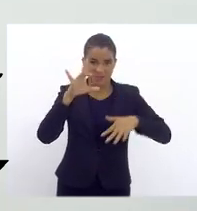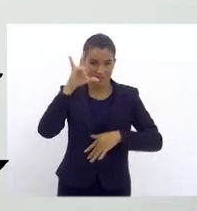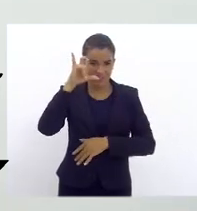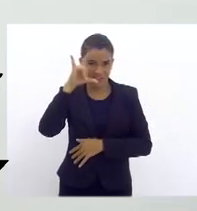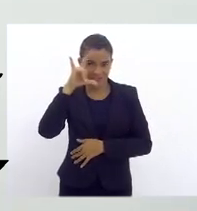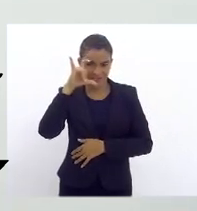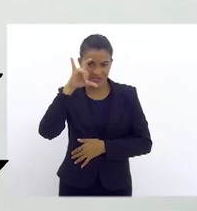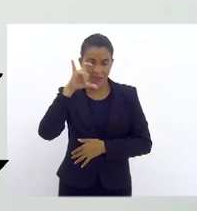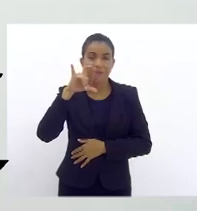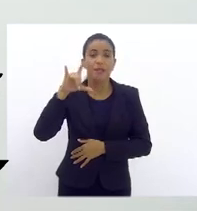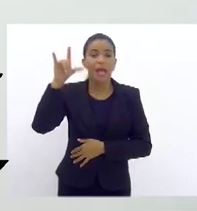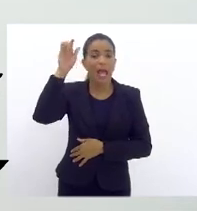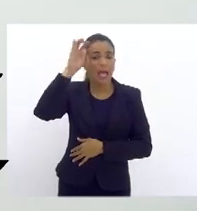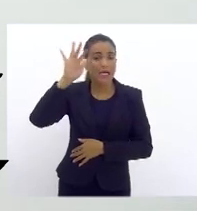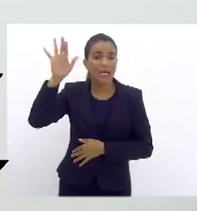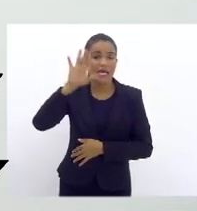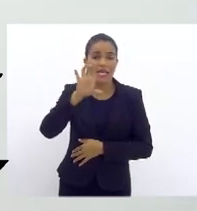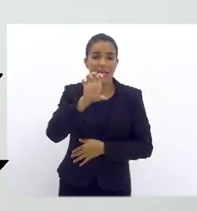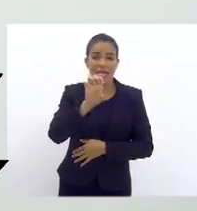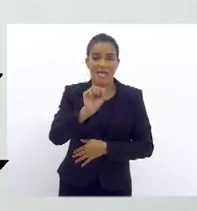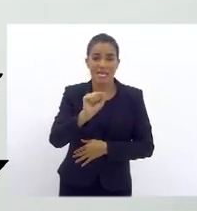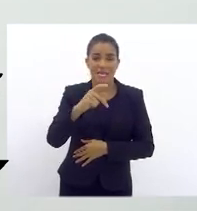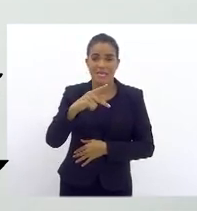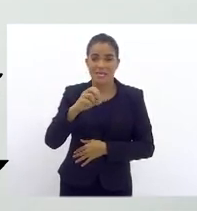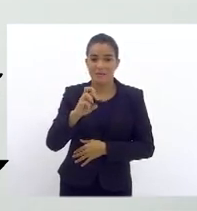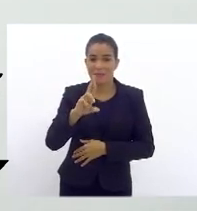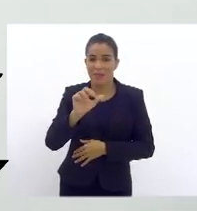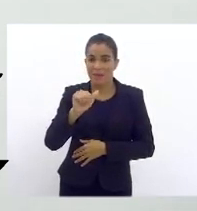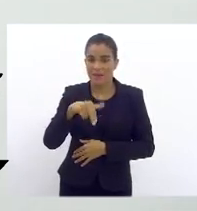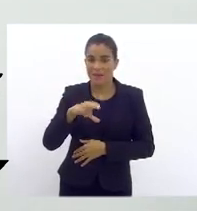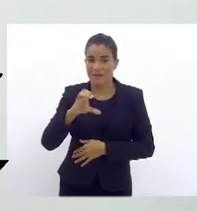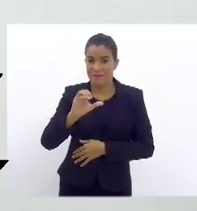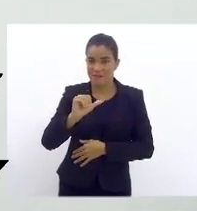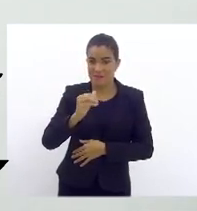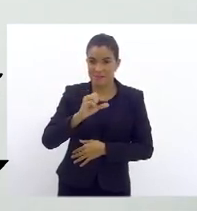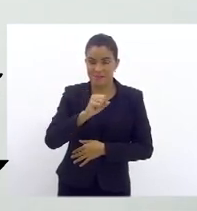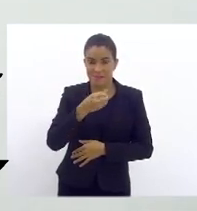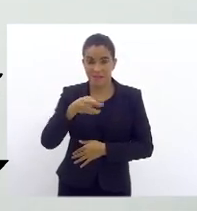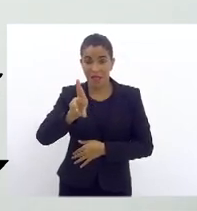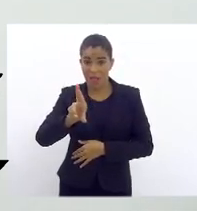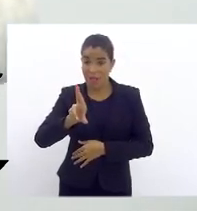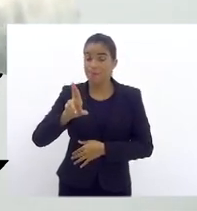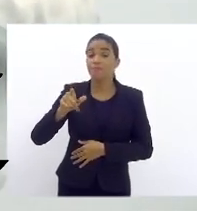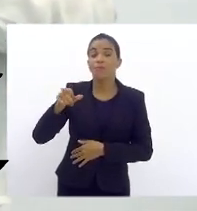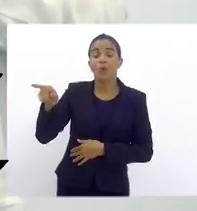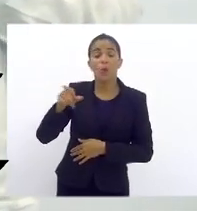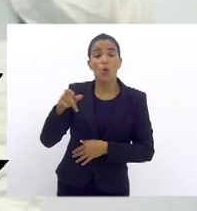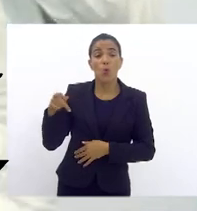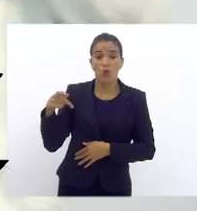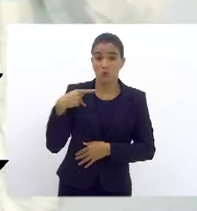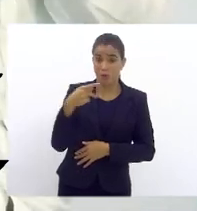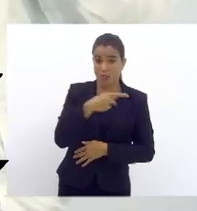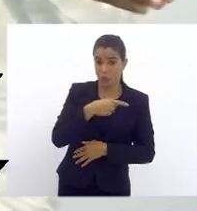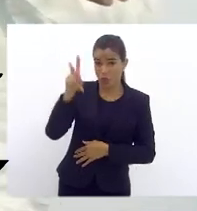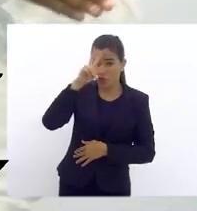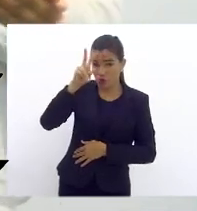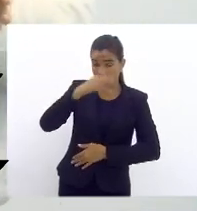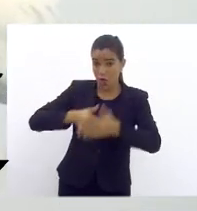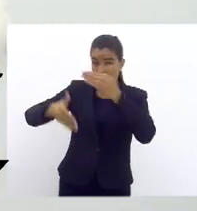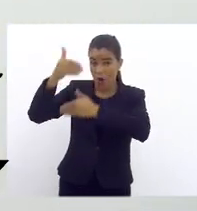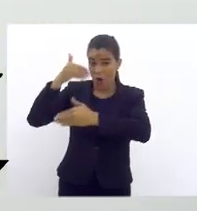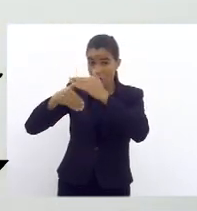jogam é esperançar para vocês verem a diferença entre os protestantes históricos os Pentecostais e os